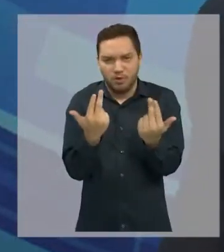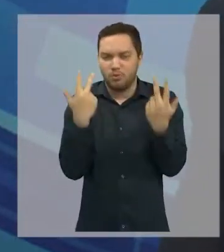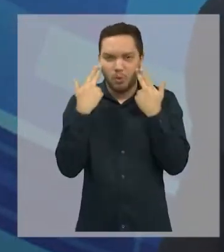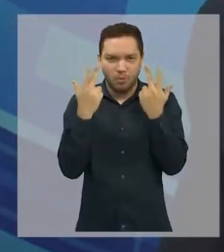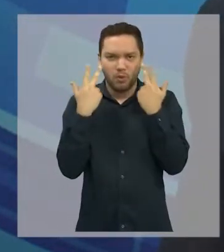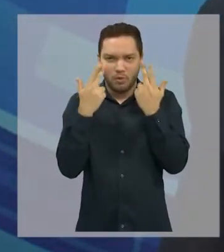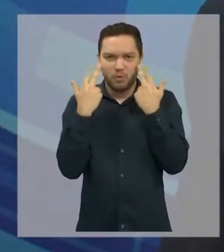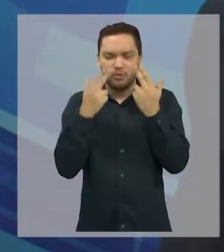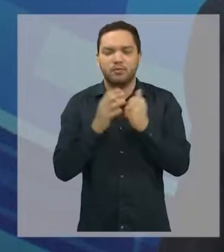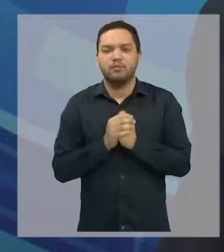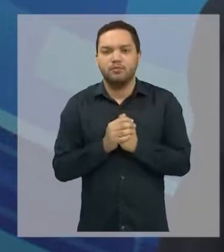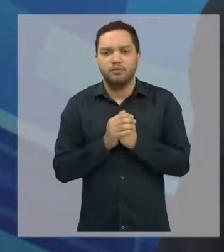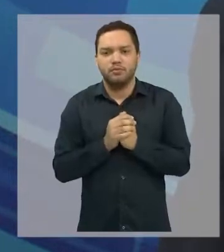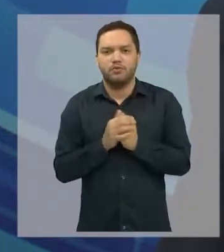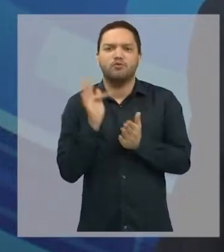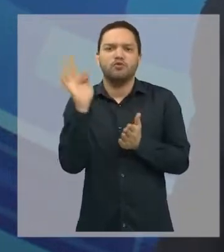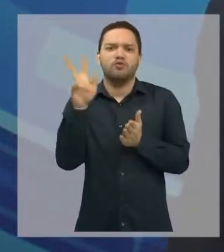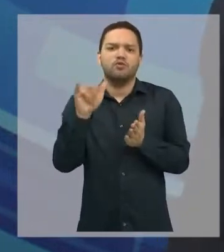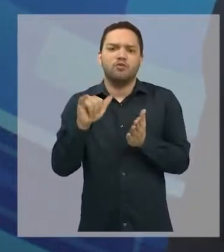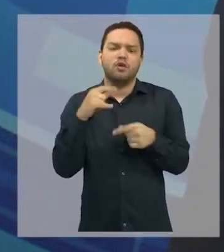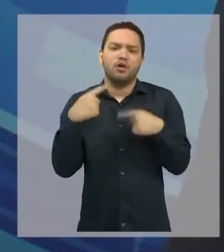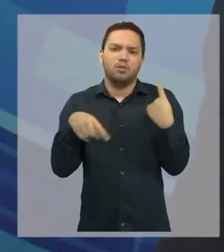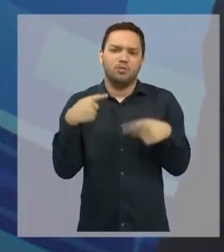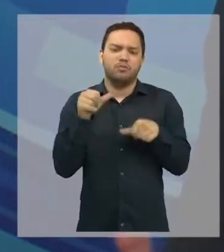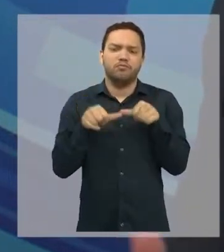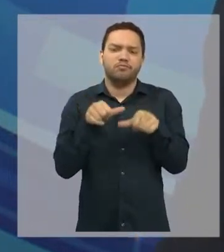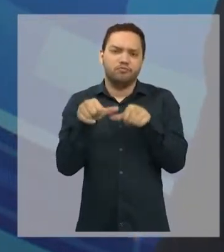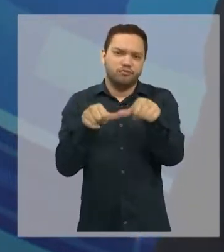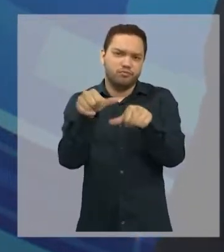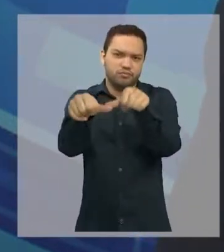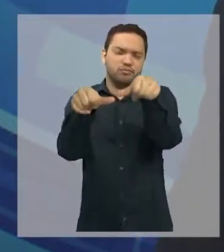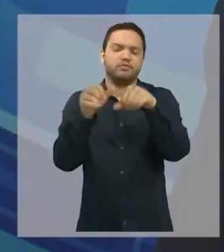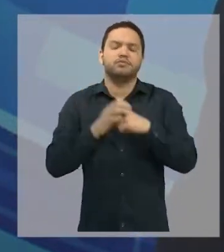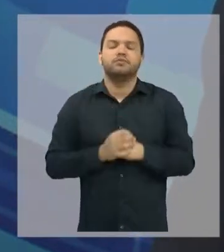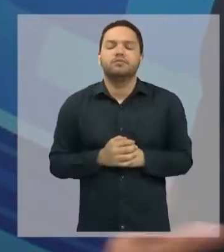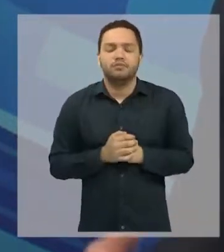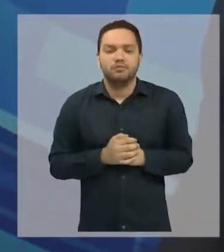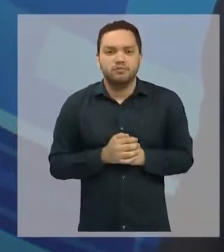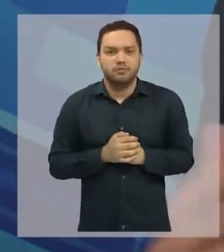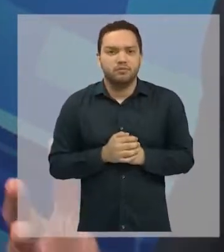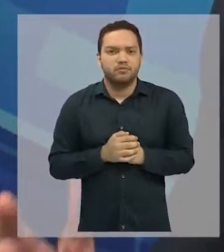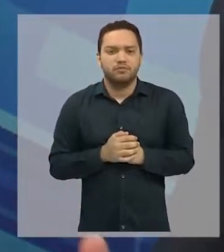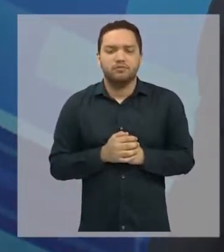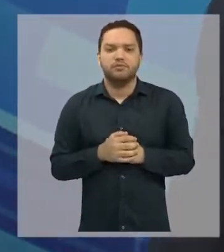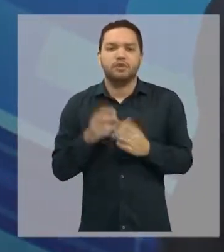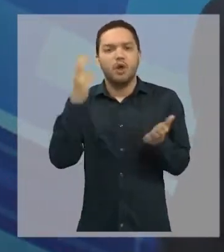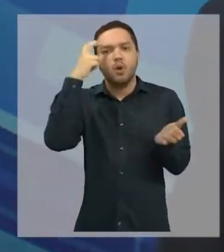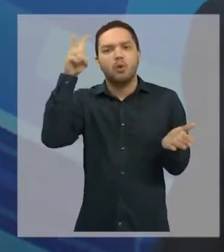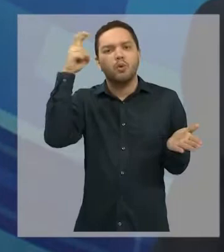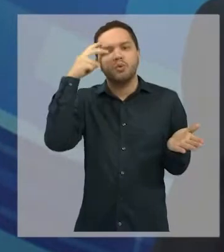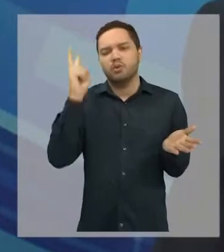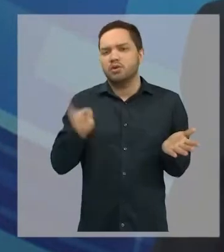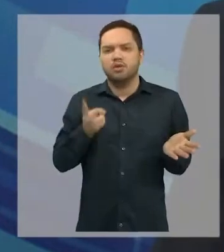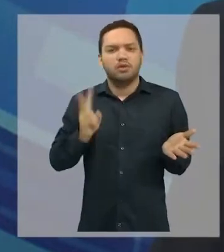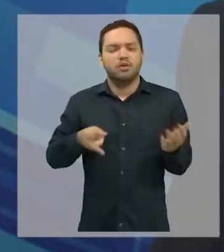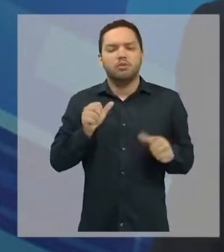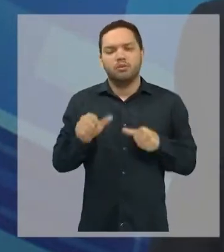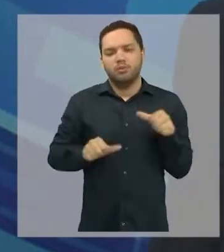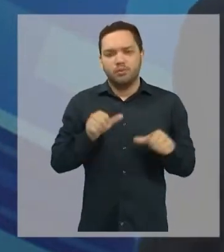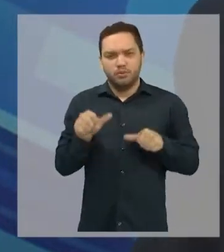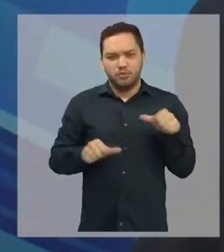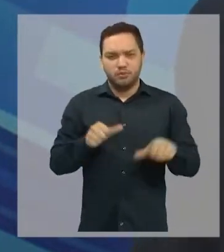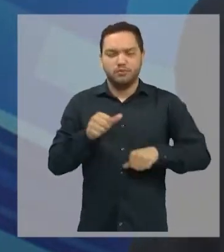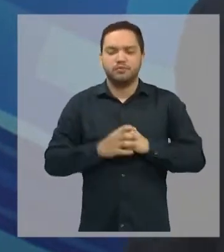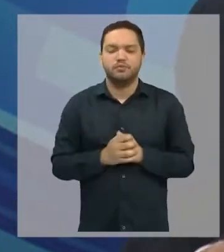mudar. E certamente vai mudar mais ainda, porque as mudanças são muito profundas, a transformação cultural no mundo.